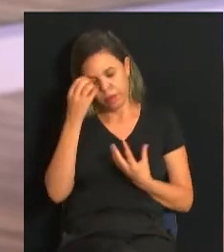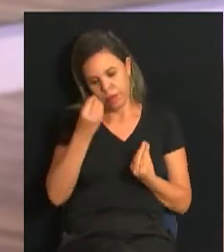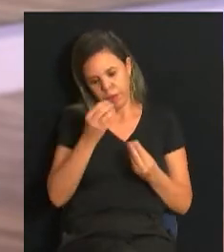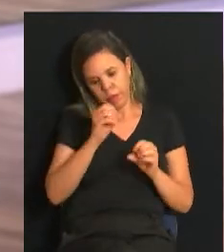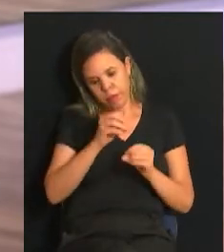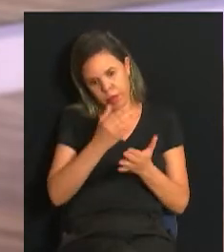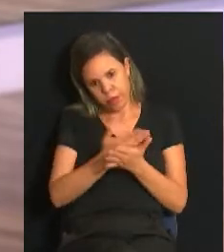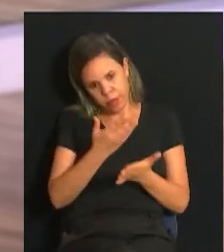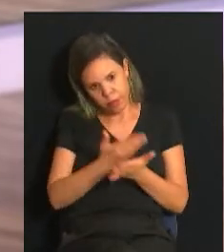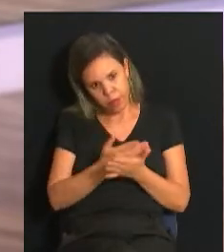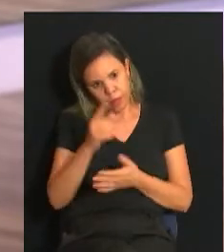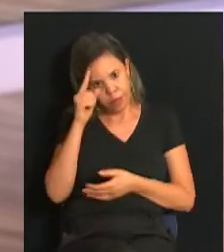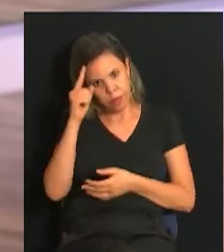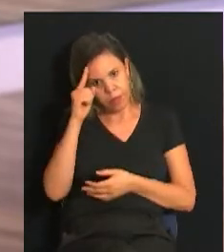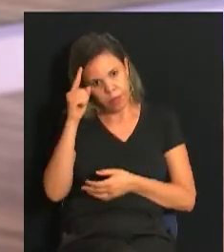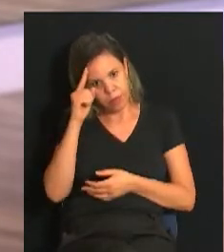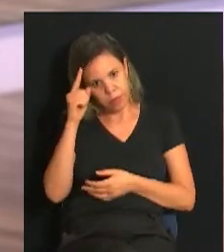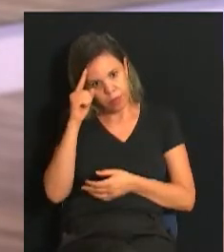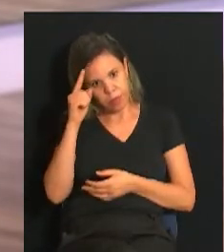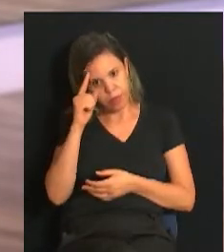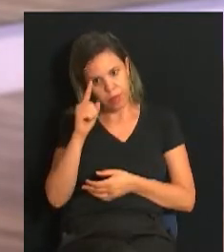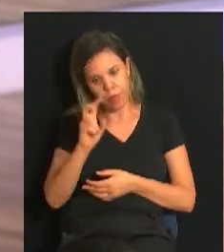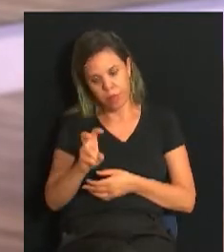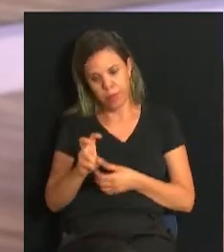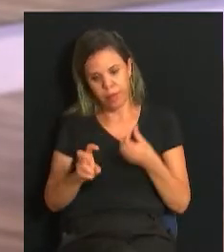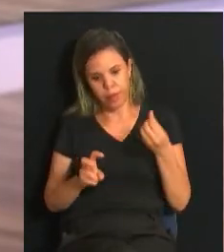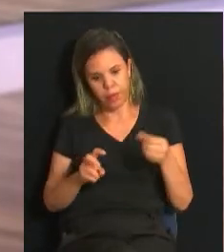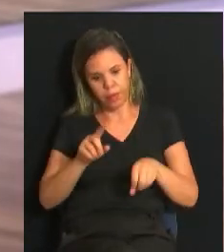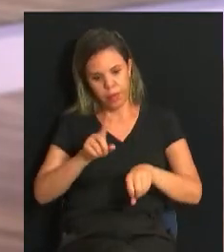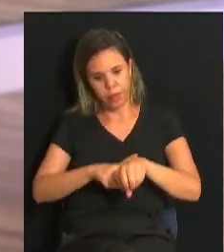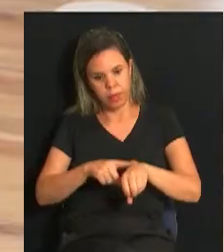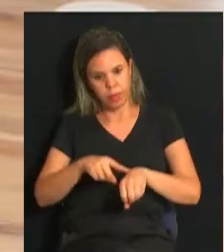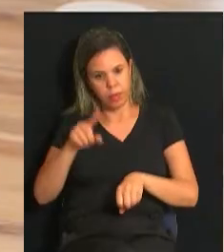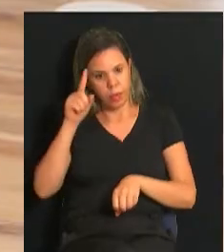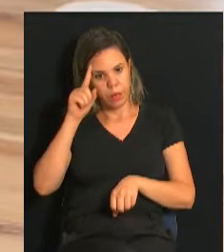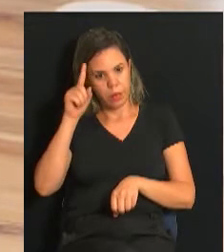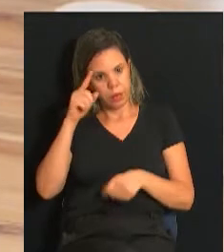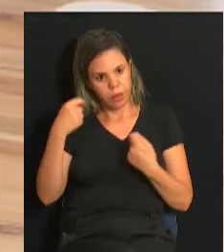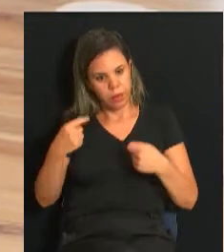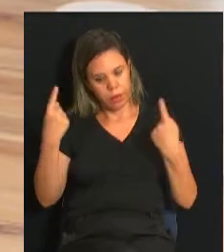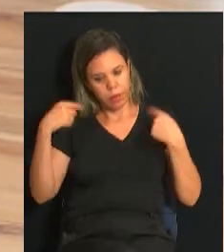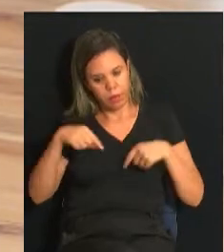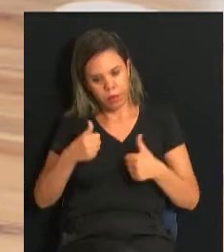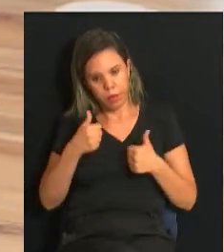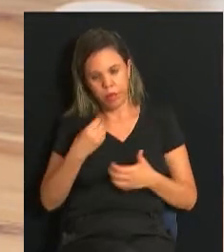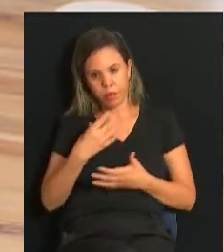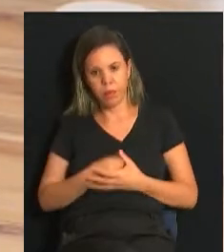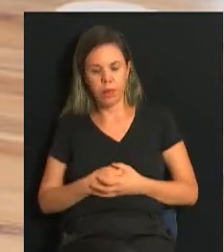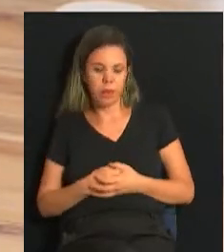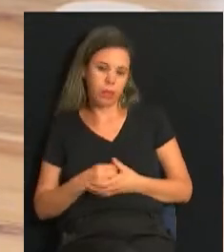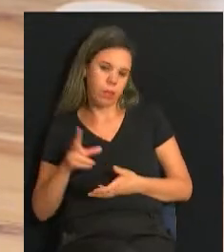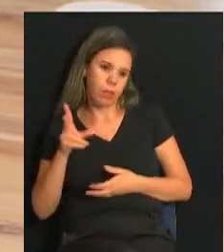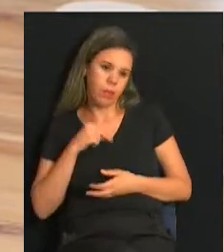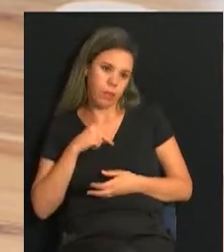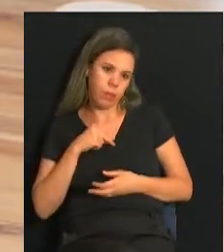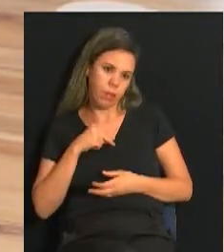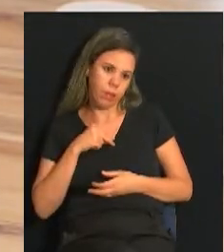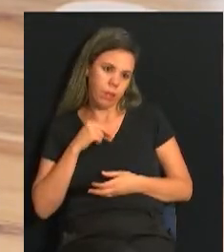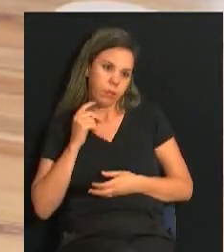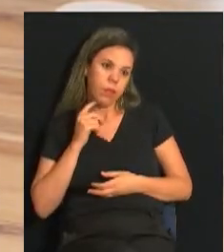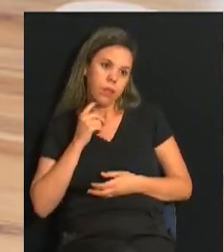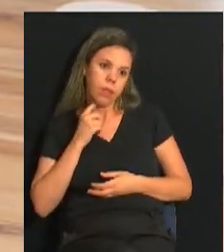eu pensei que eles o menino 5 a 6 horas por dia precisa também meu Deus do céu